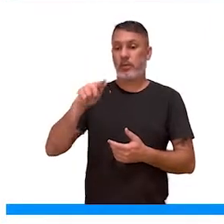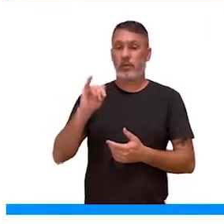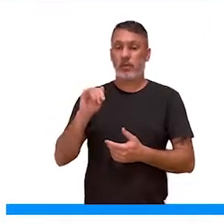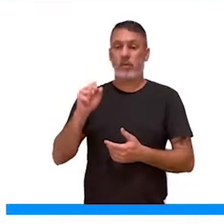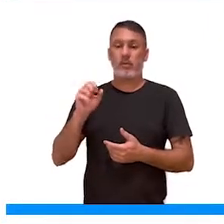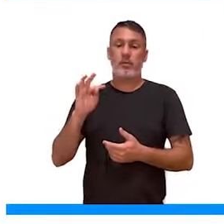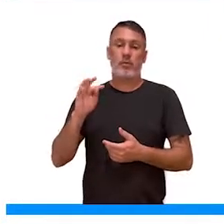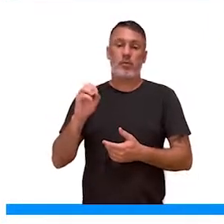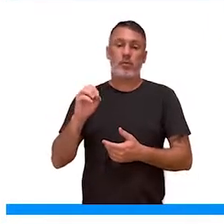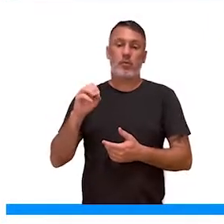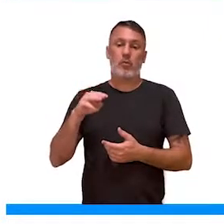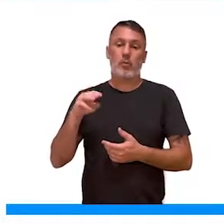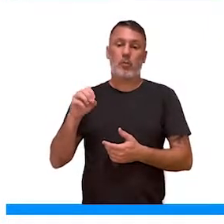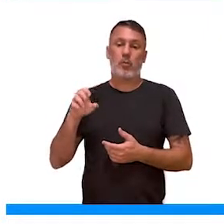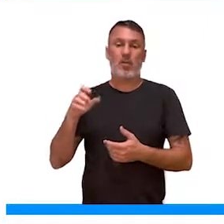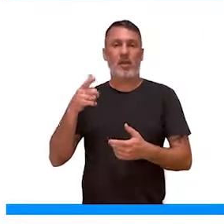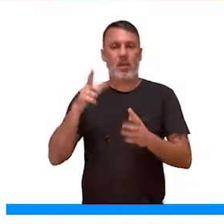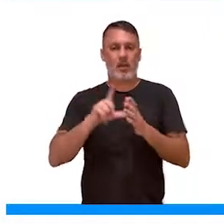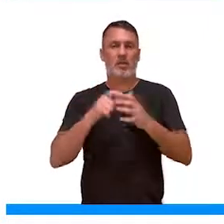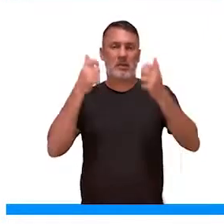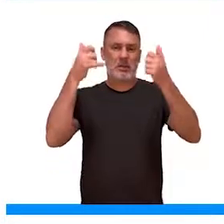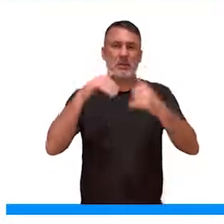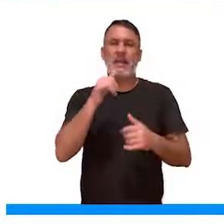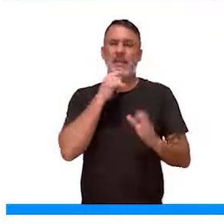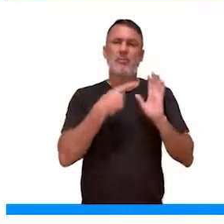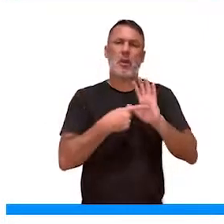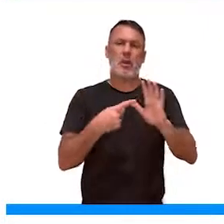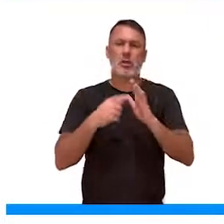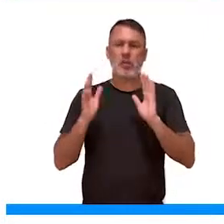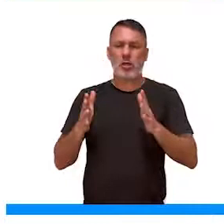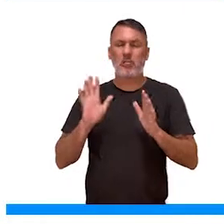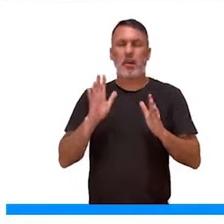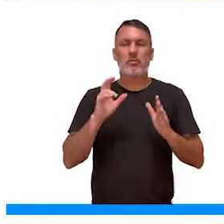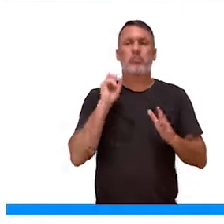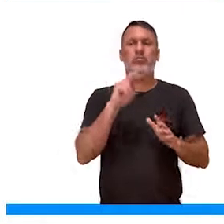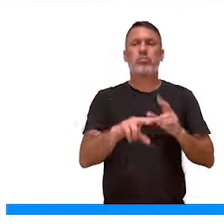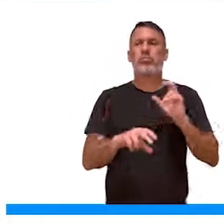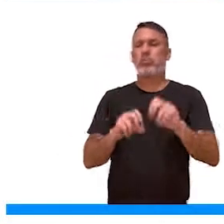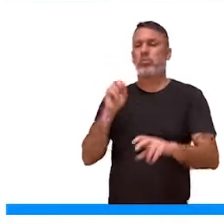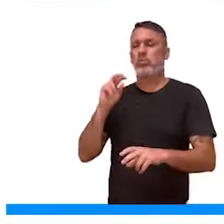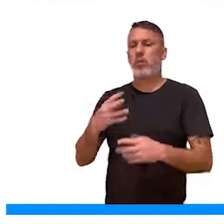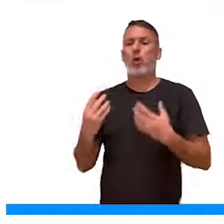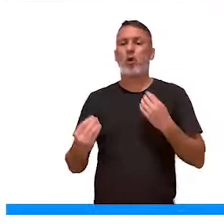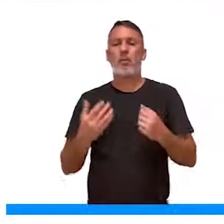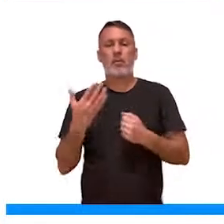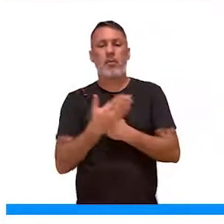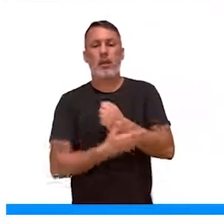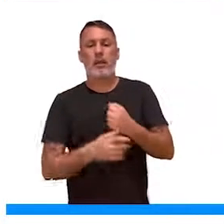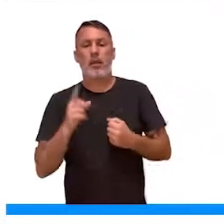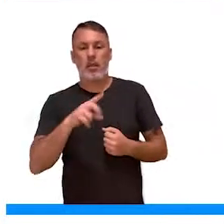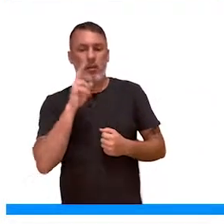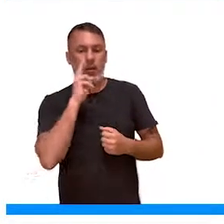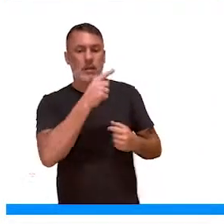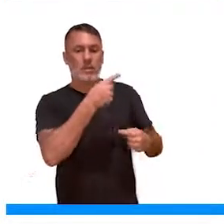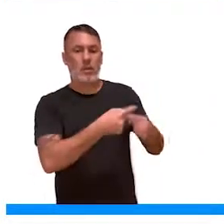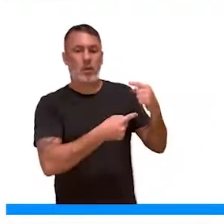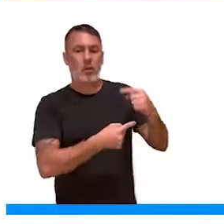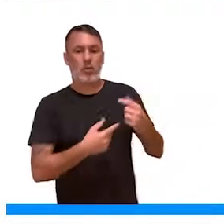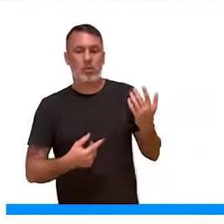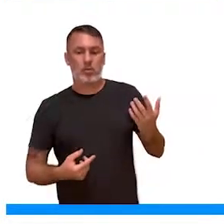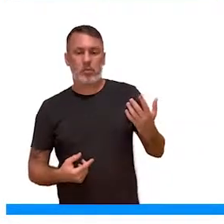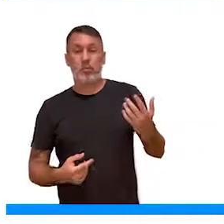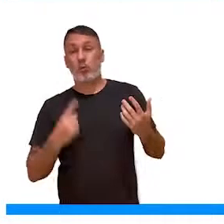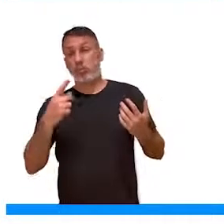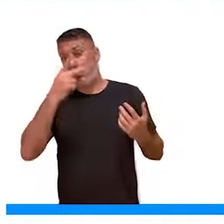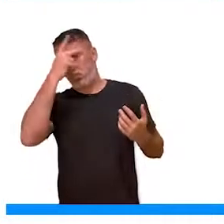A esquistossomose, a gente já conversou bastante sobre ela hoje em vários exemplos, mas a transmissão, ela se dá basicamente por esse